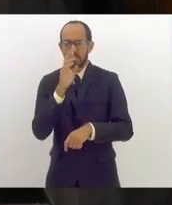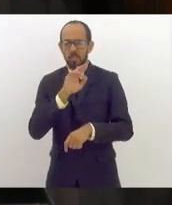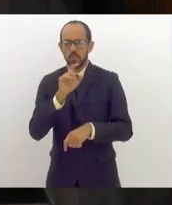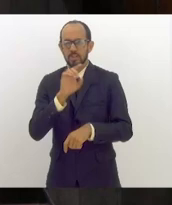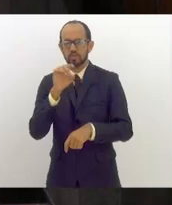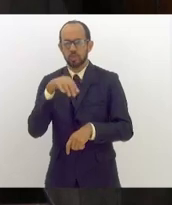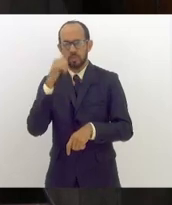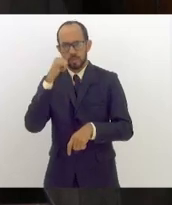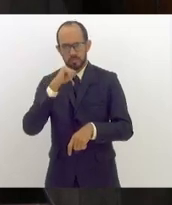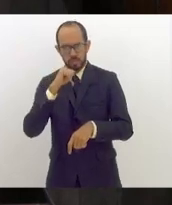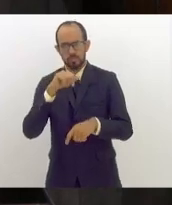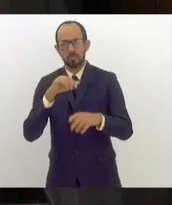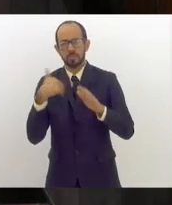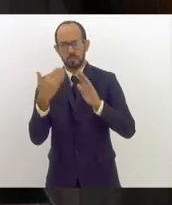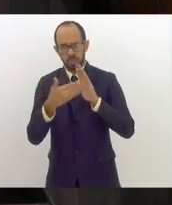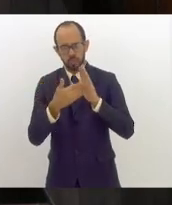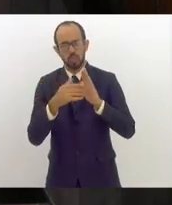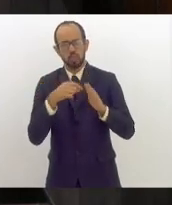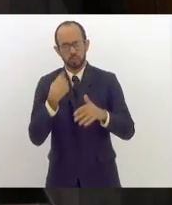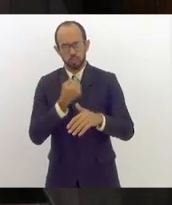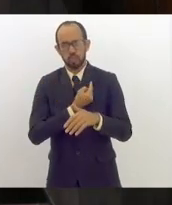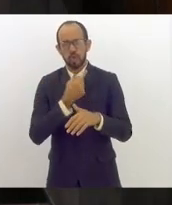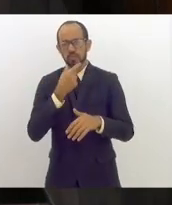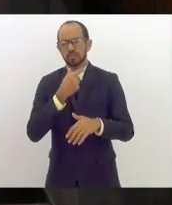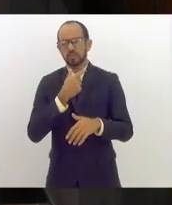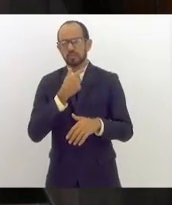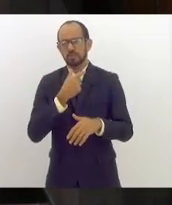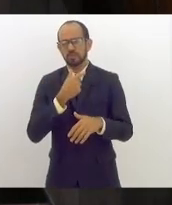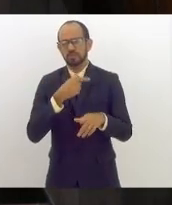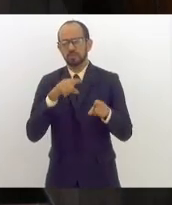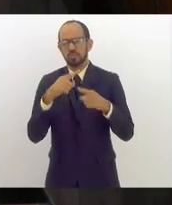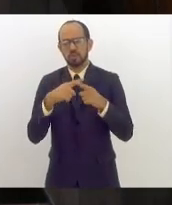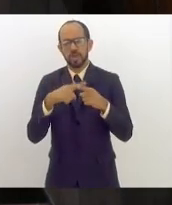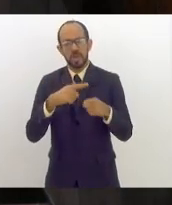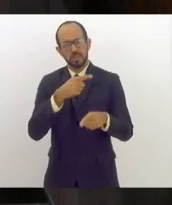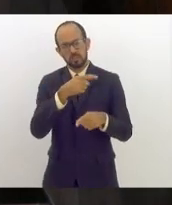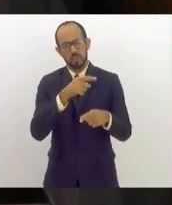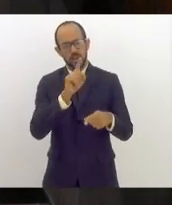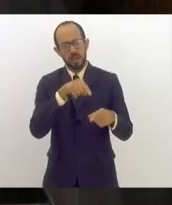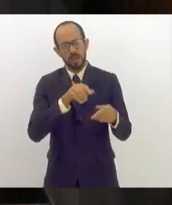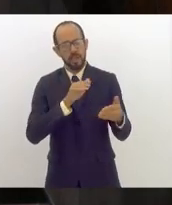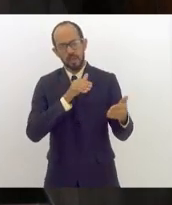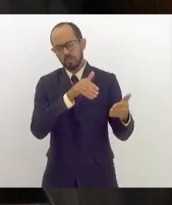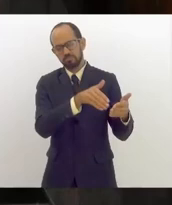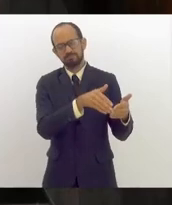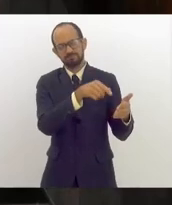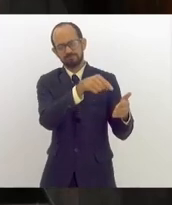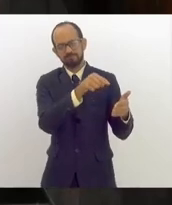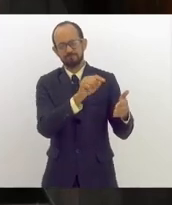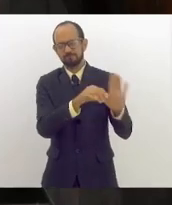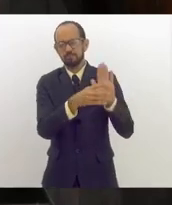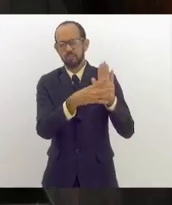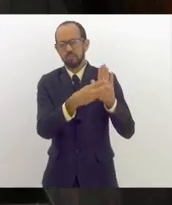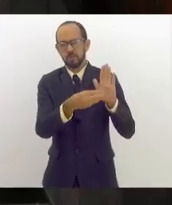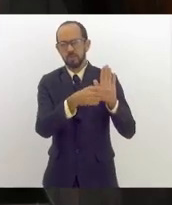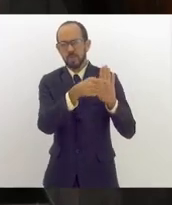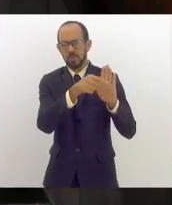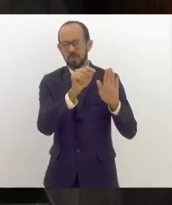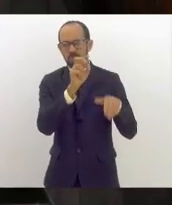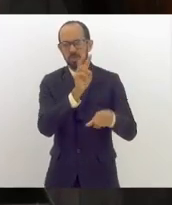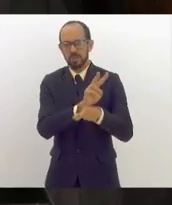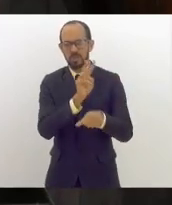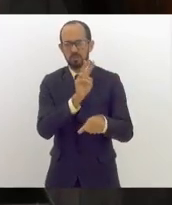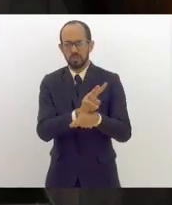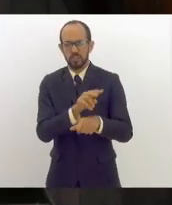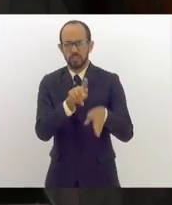Mas para todos nós a senhora realmente é algo de muito exemplo para gente a senhora defende aqui a população